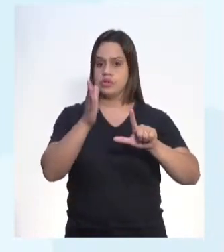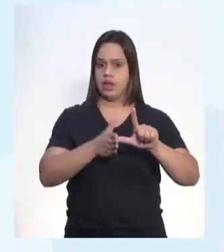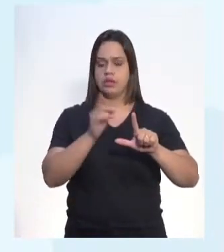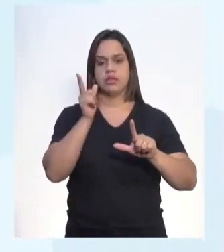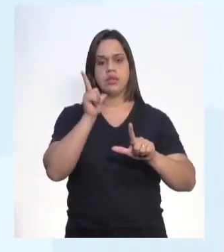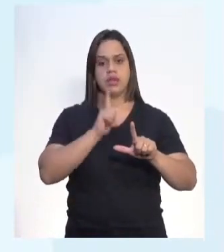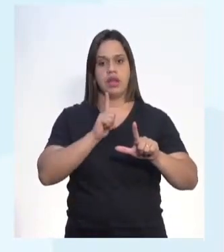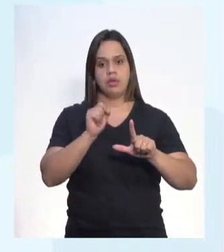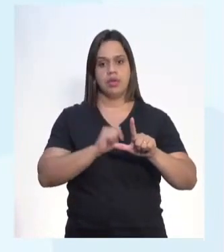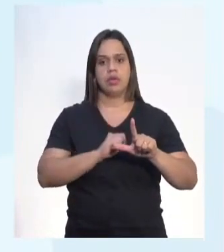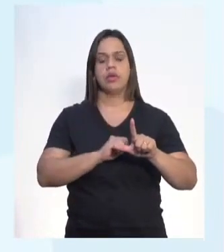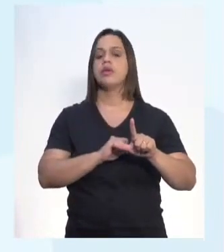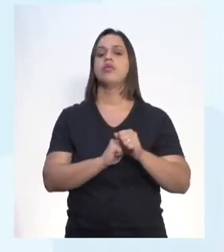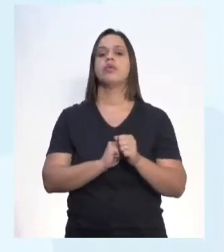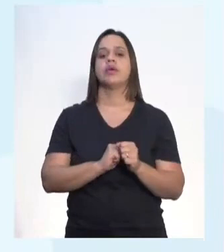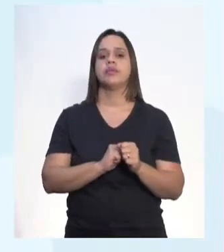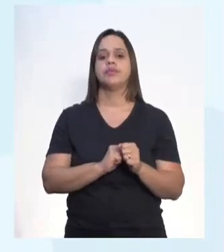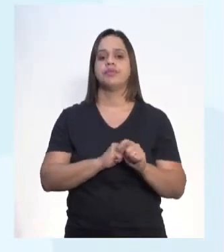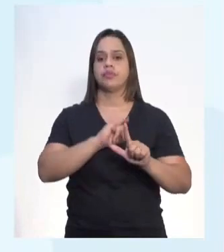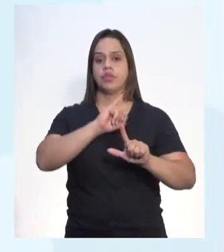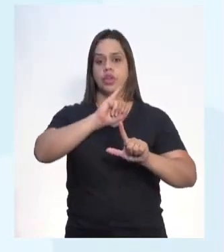ter JK,